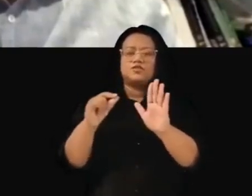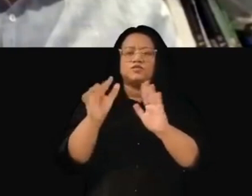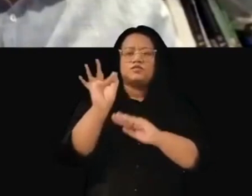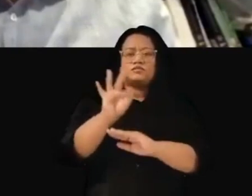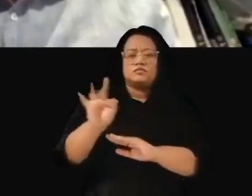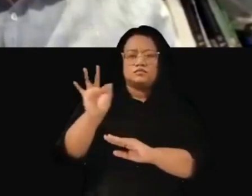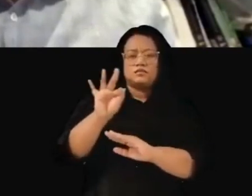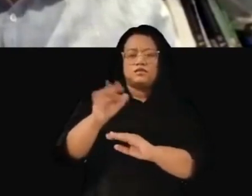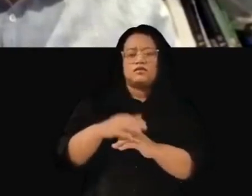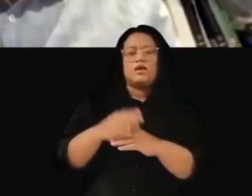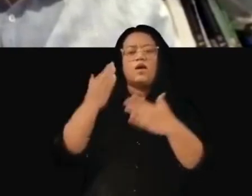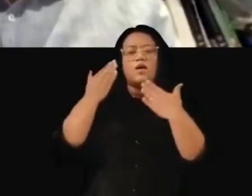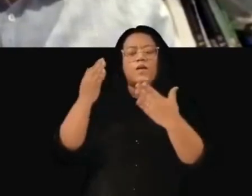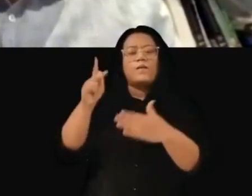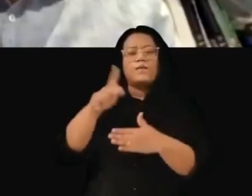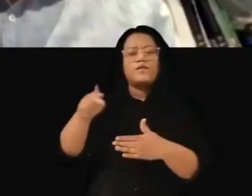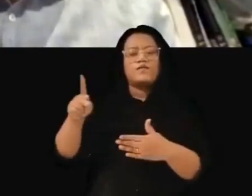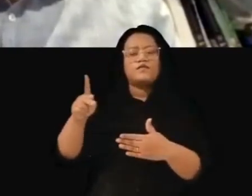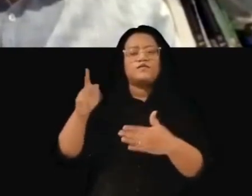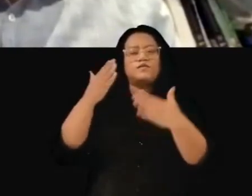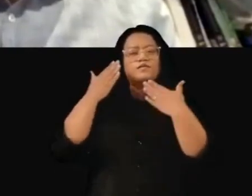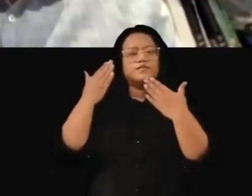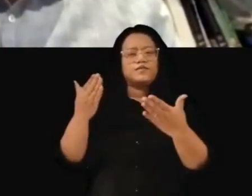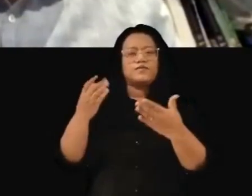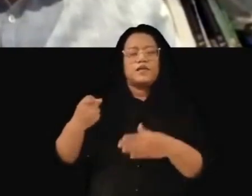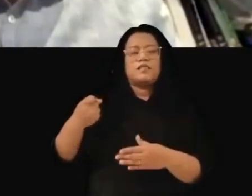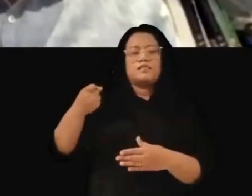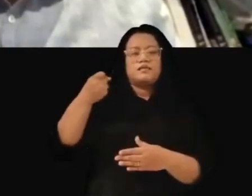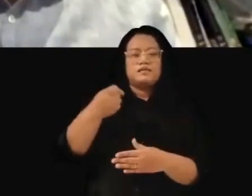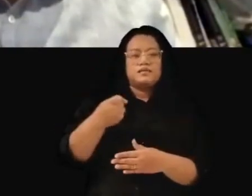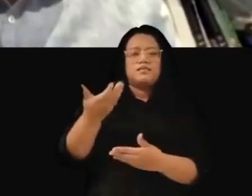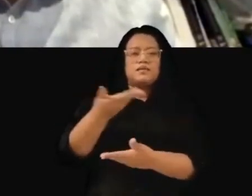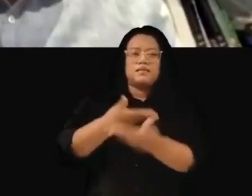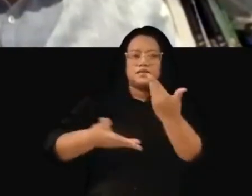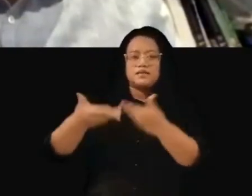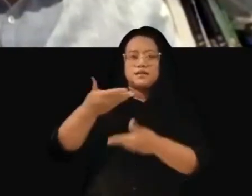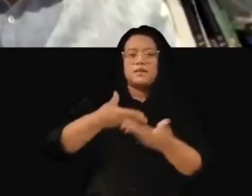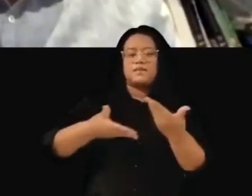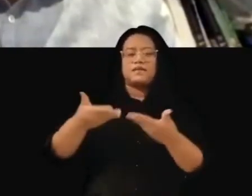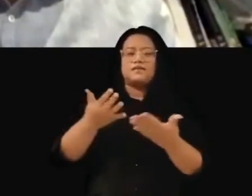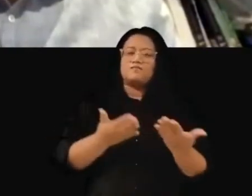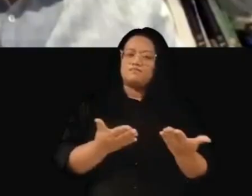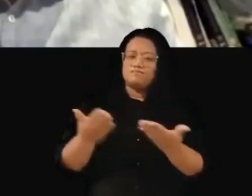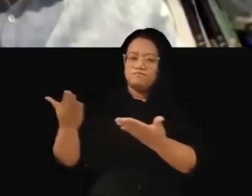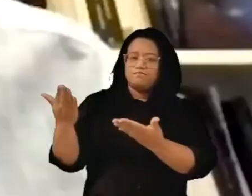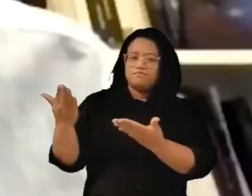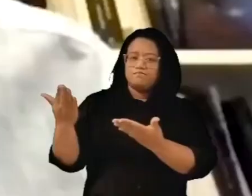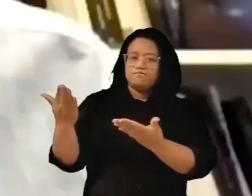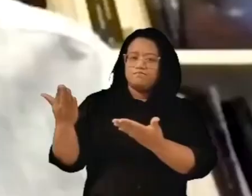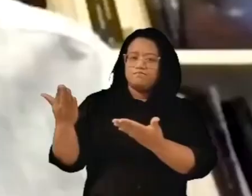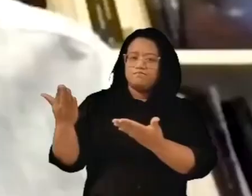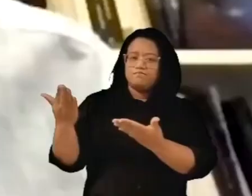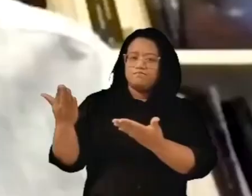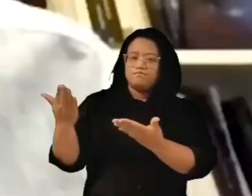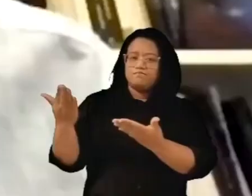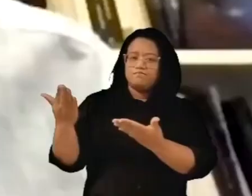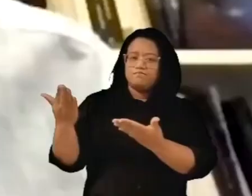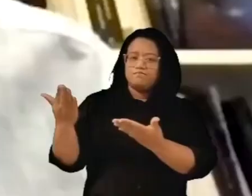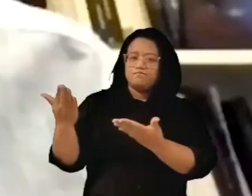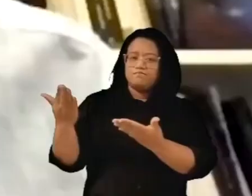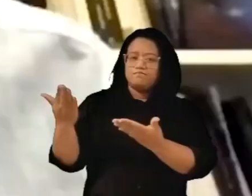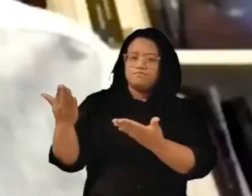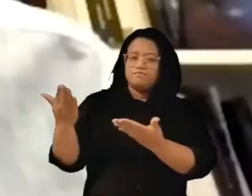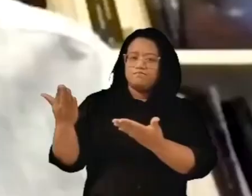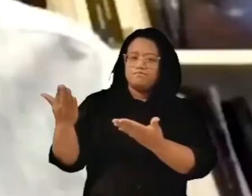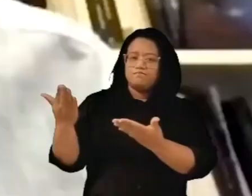Wagner, muito obrigada pela sua presença, pela sua participação aqui. O senhor está com a palavra. A imagem volta a dividir-se